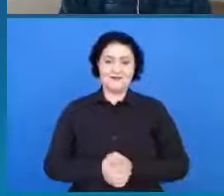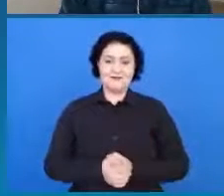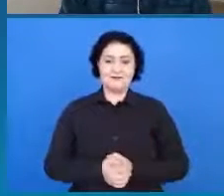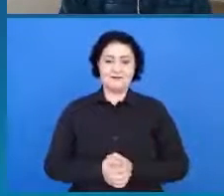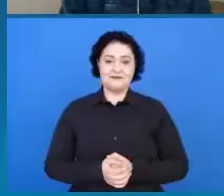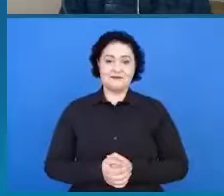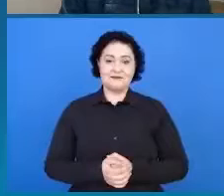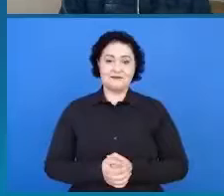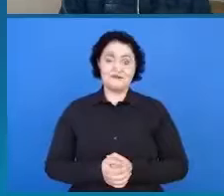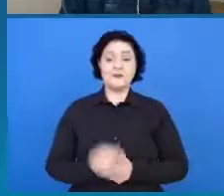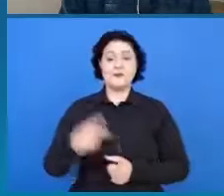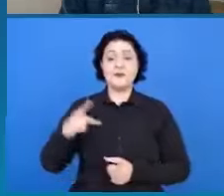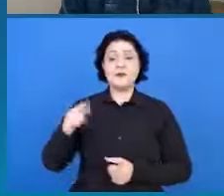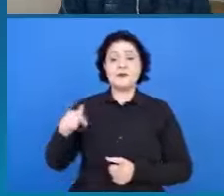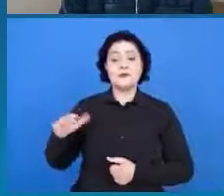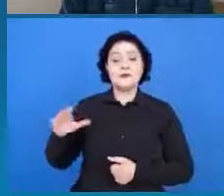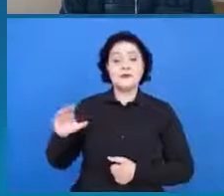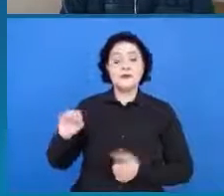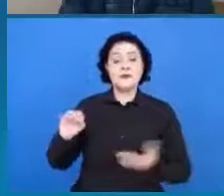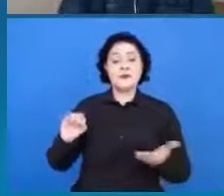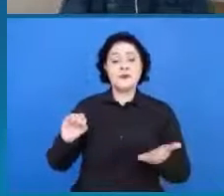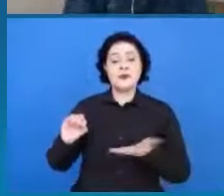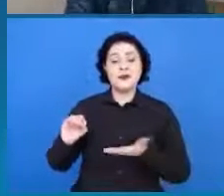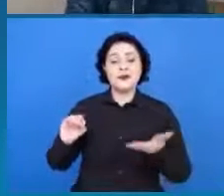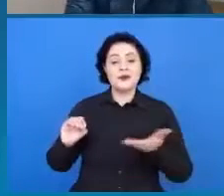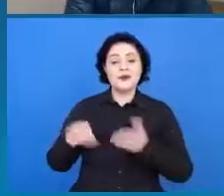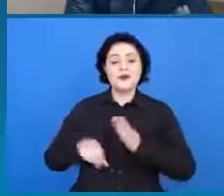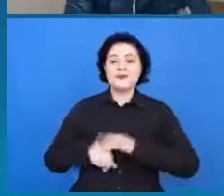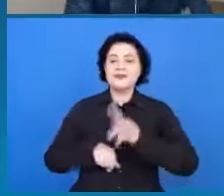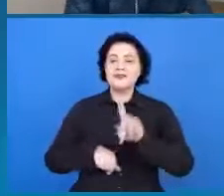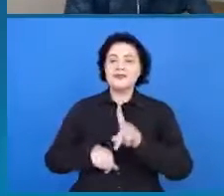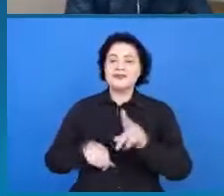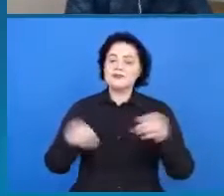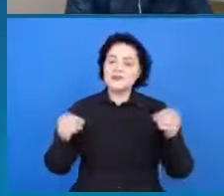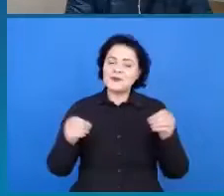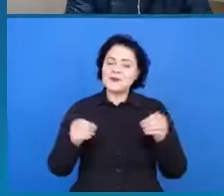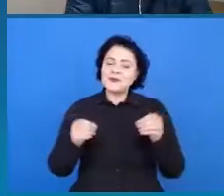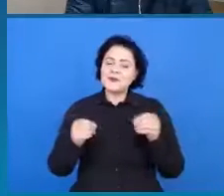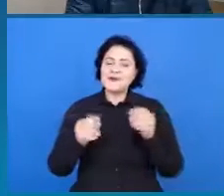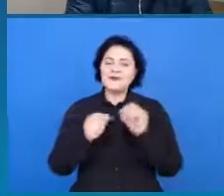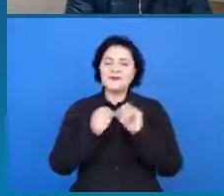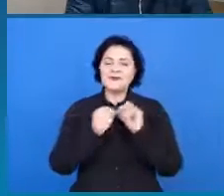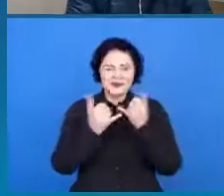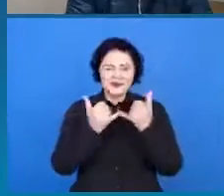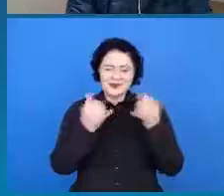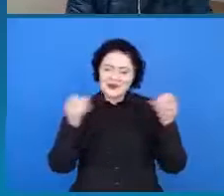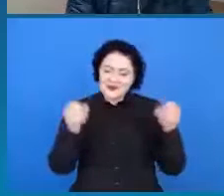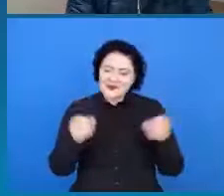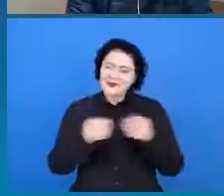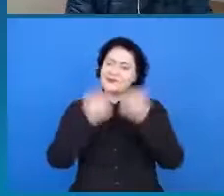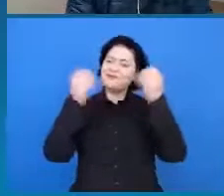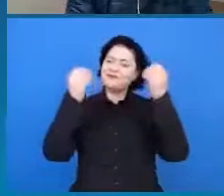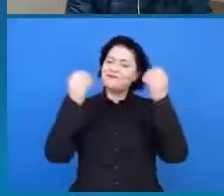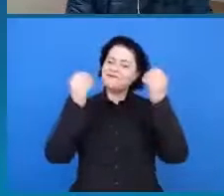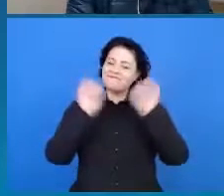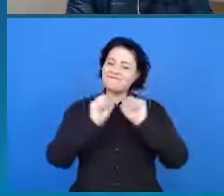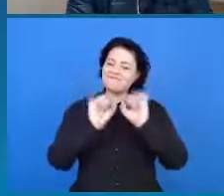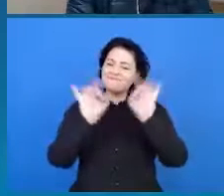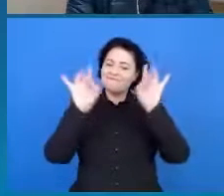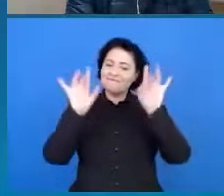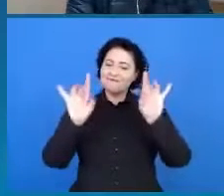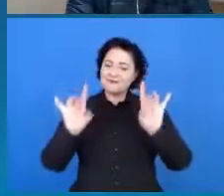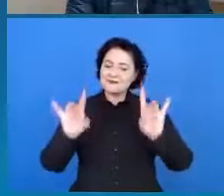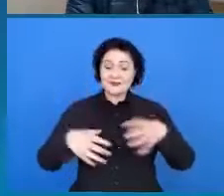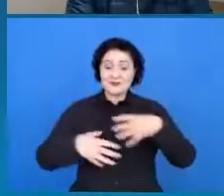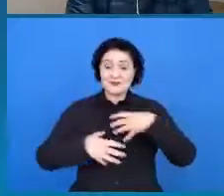mas Paulo Roberto Nós gostaríamos agora que você brindasse a nossa estamos aqui e a todos